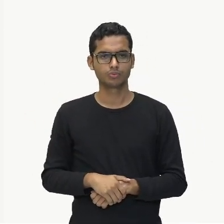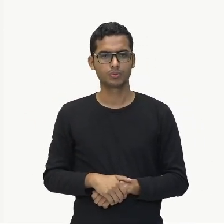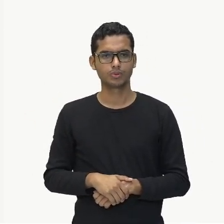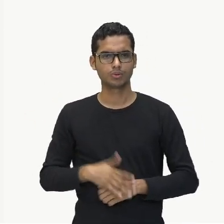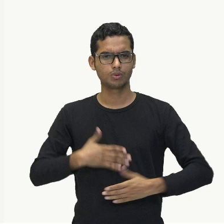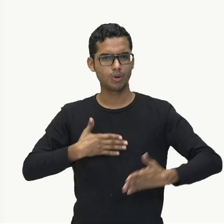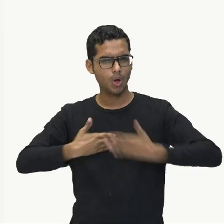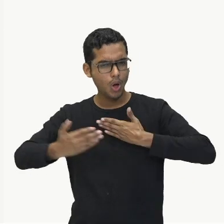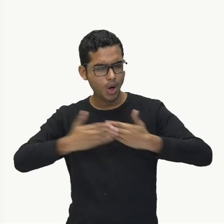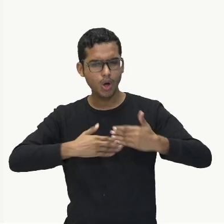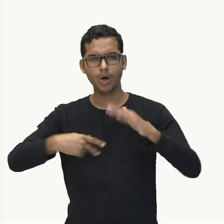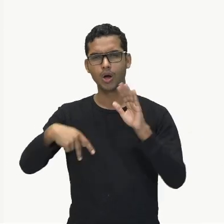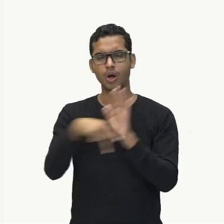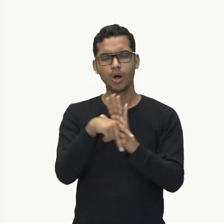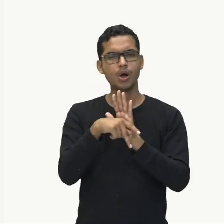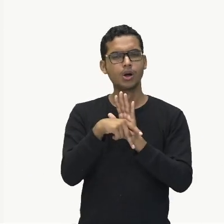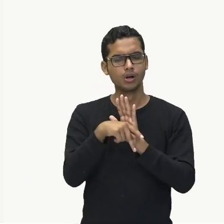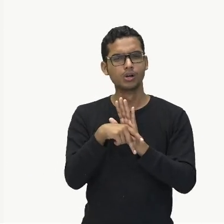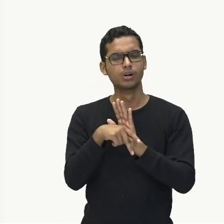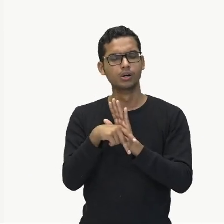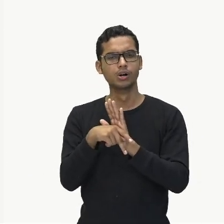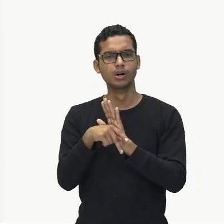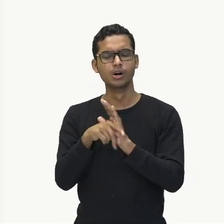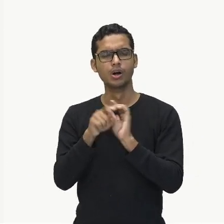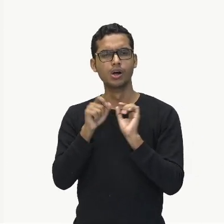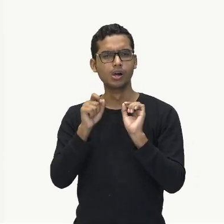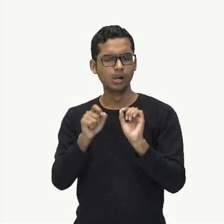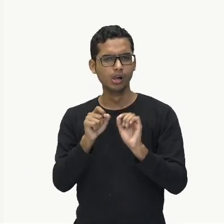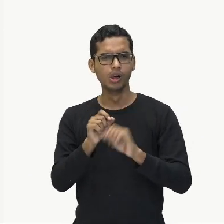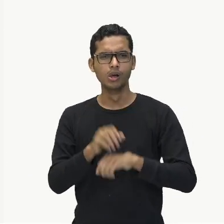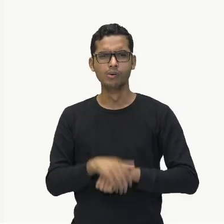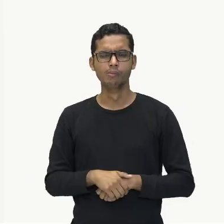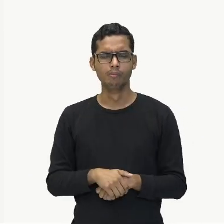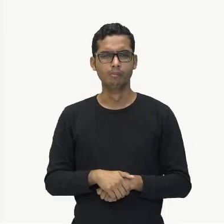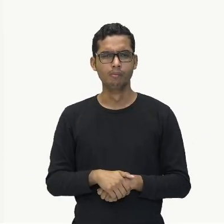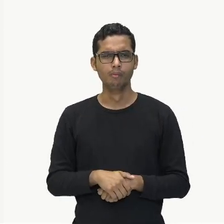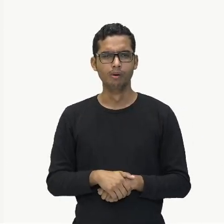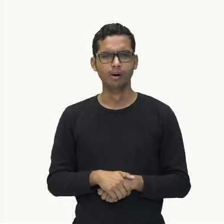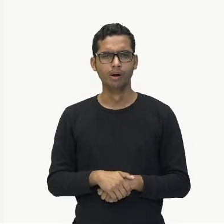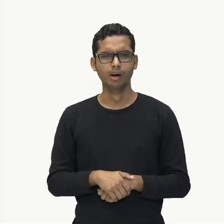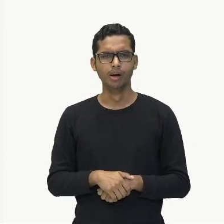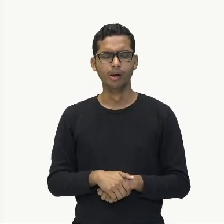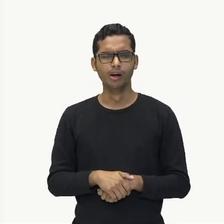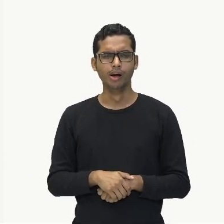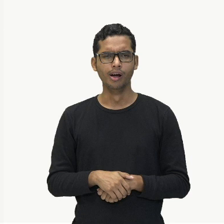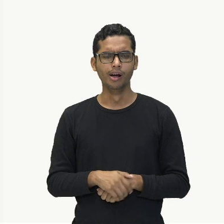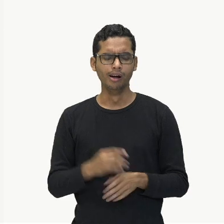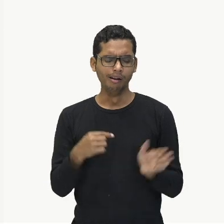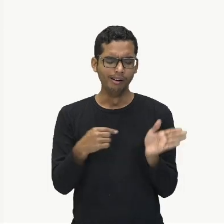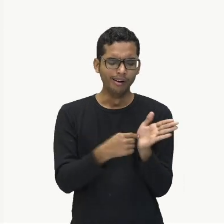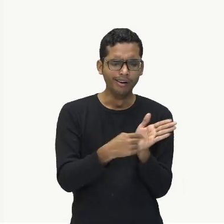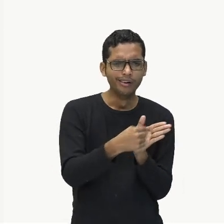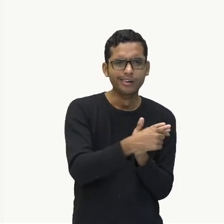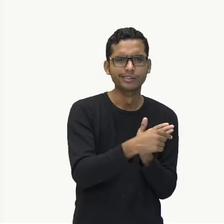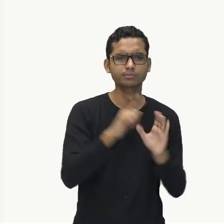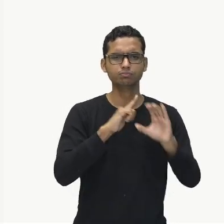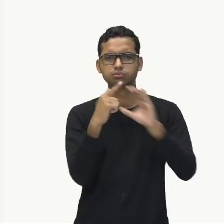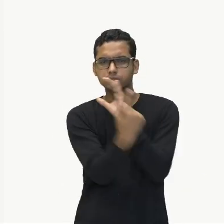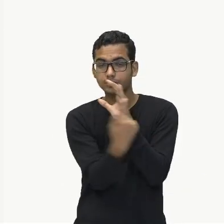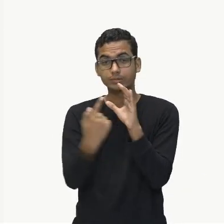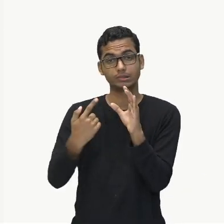né? A1 e AN significa determinar os números